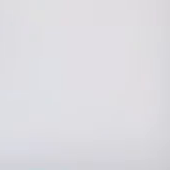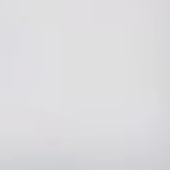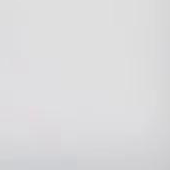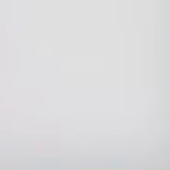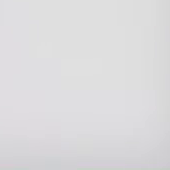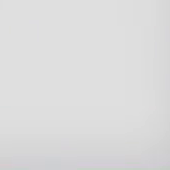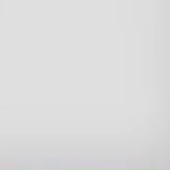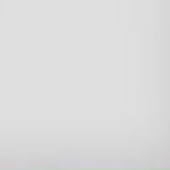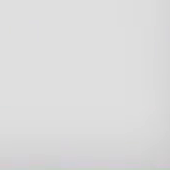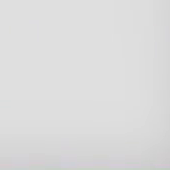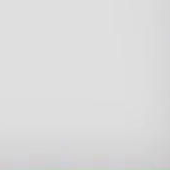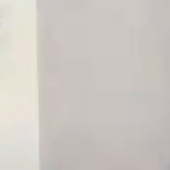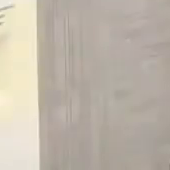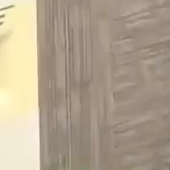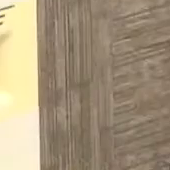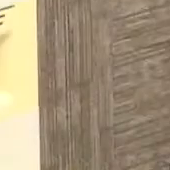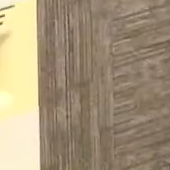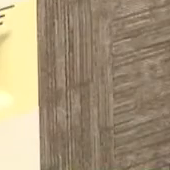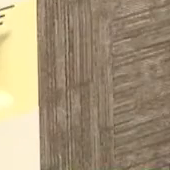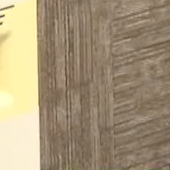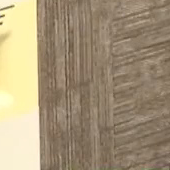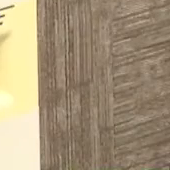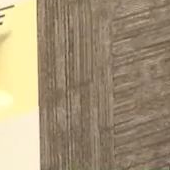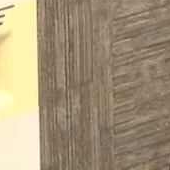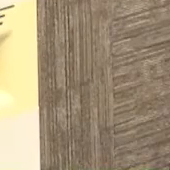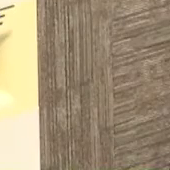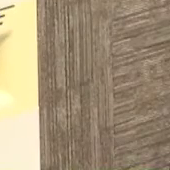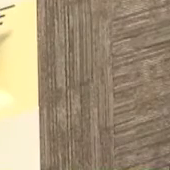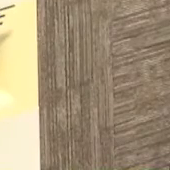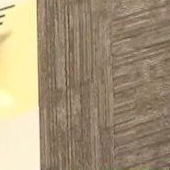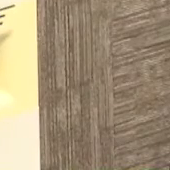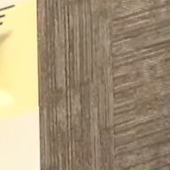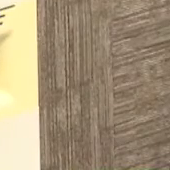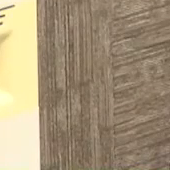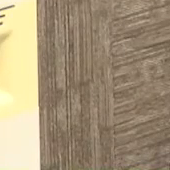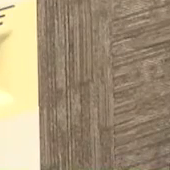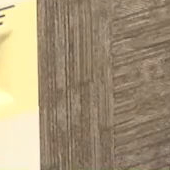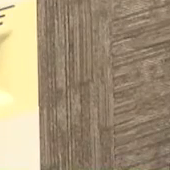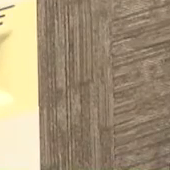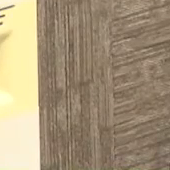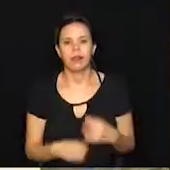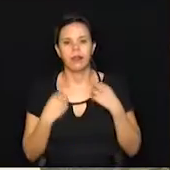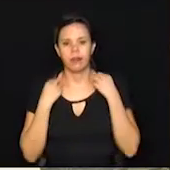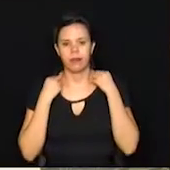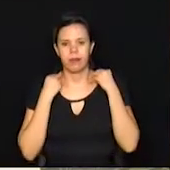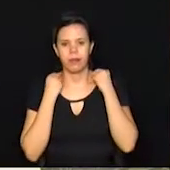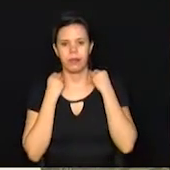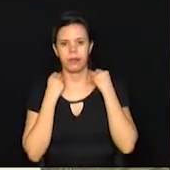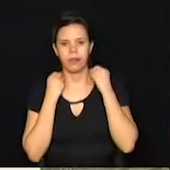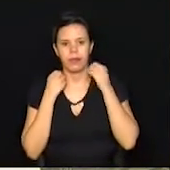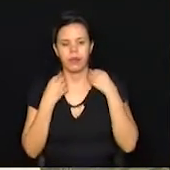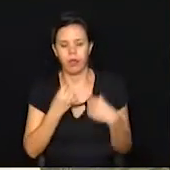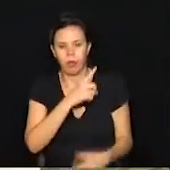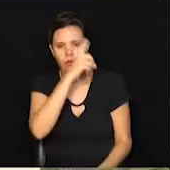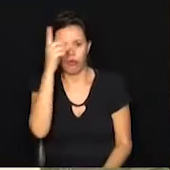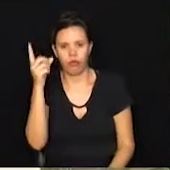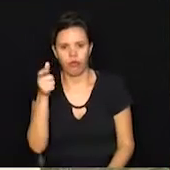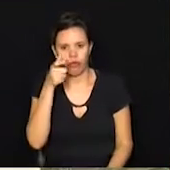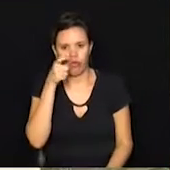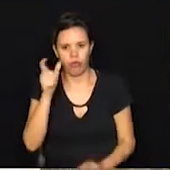a TV Câmara Campinas o Olá bom dia para você que nos acompanha pela TV Câmara Campinas